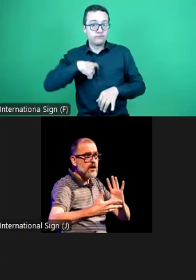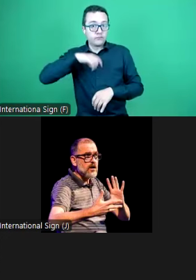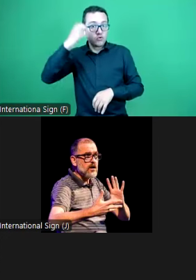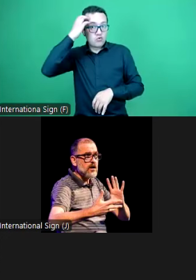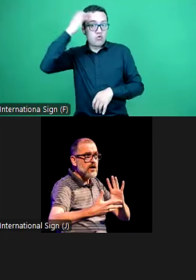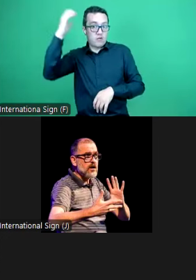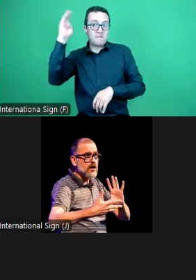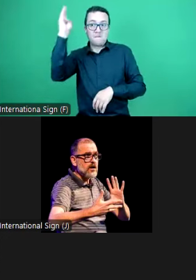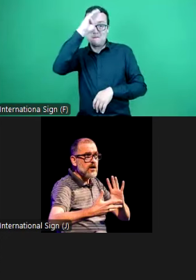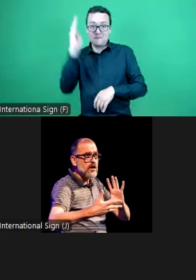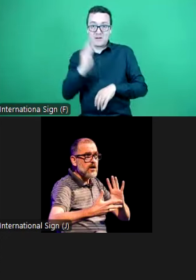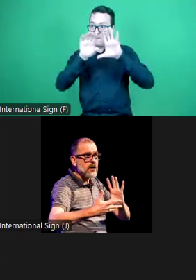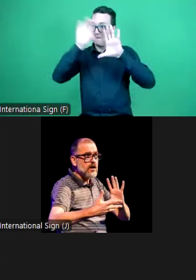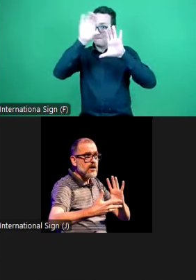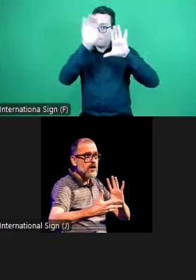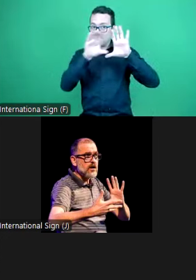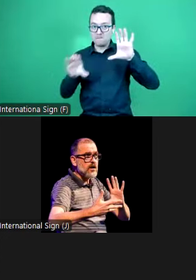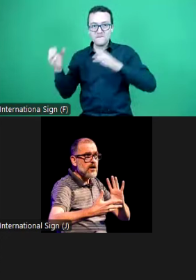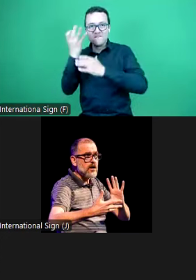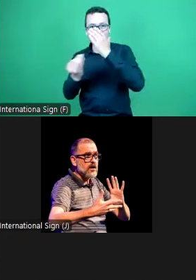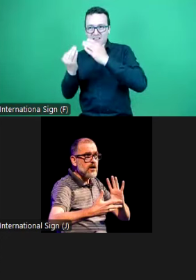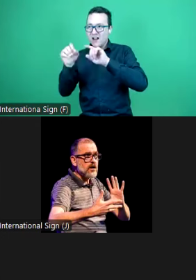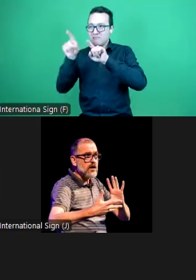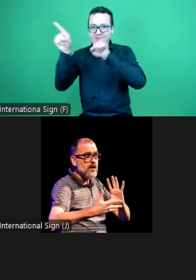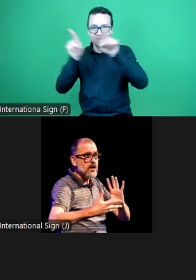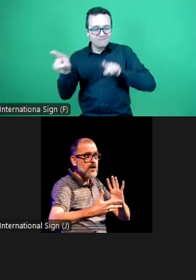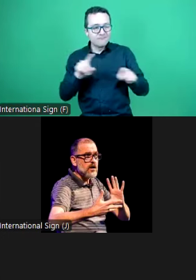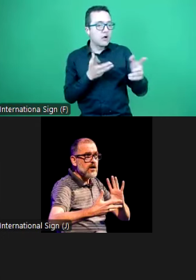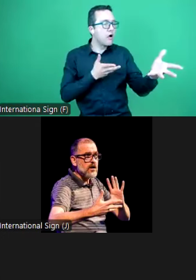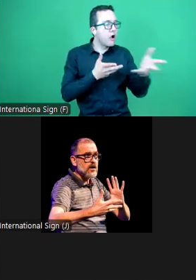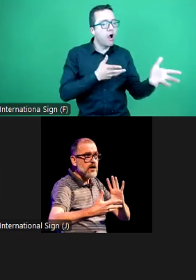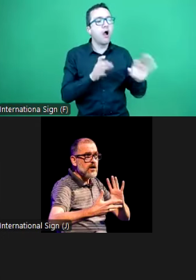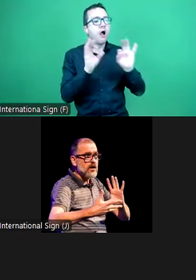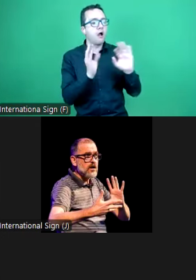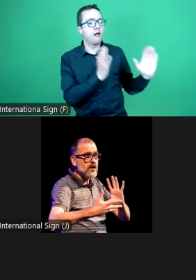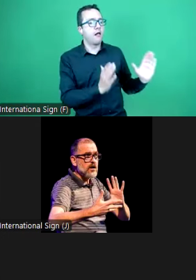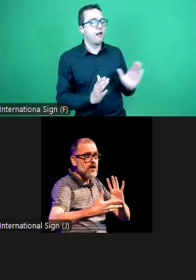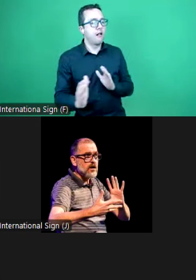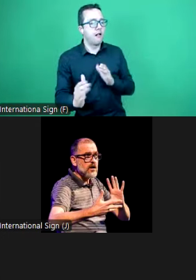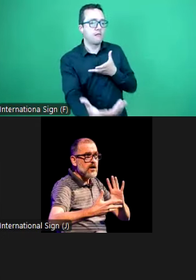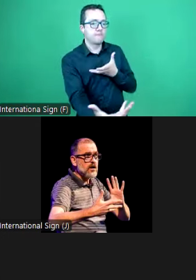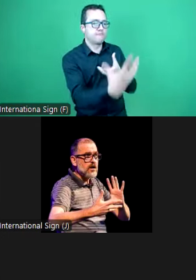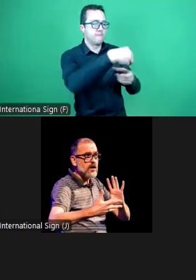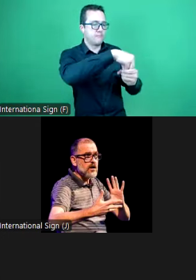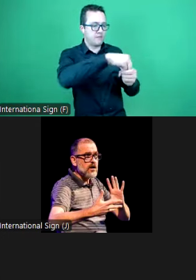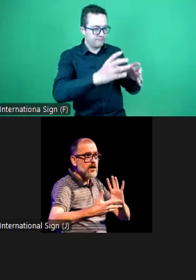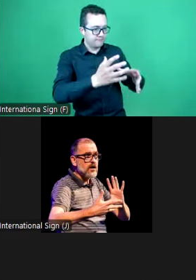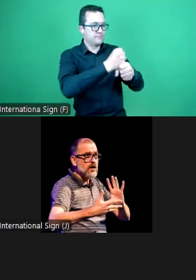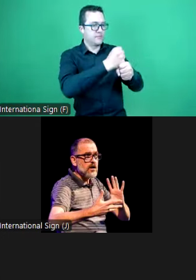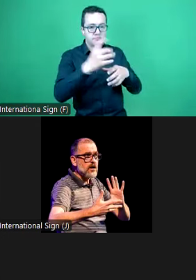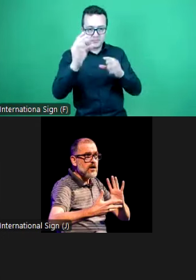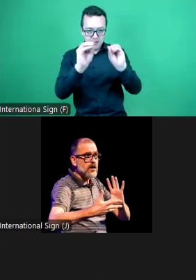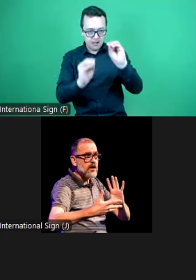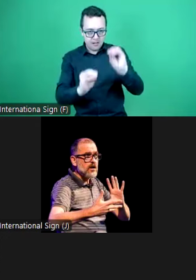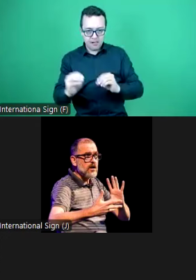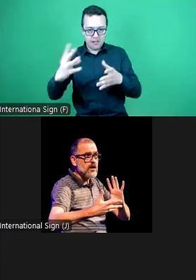a realização desses pacotes, né, por meio dessas ofertas de cuidado integrado. Então, ao invés de fazer o pagamento